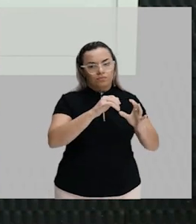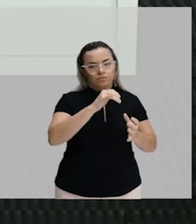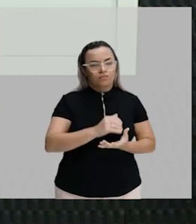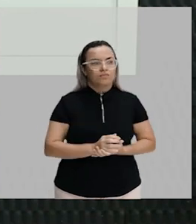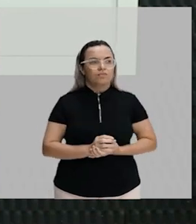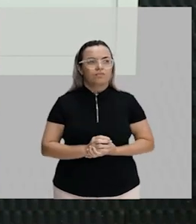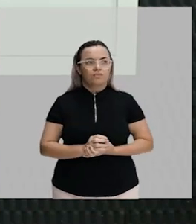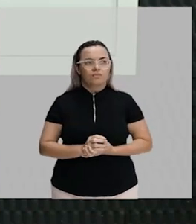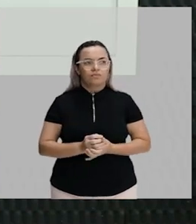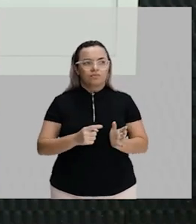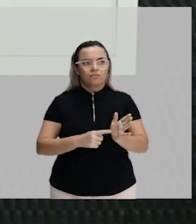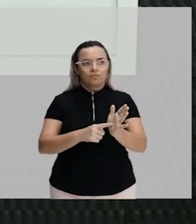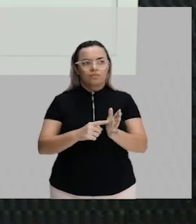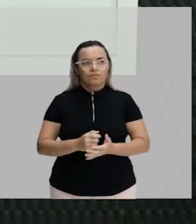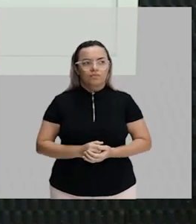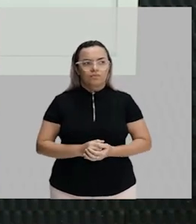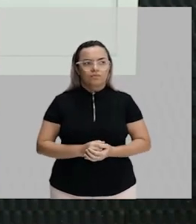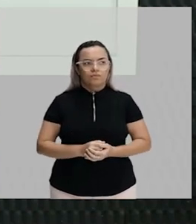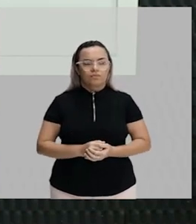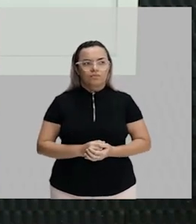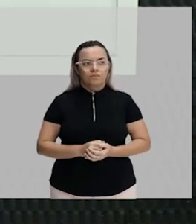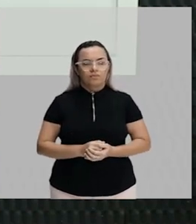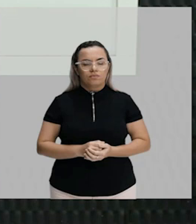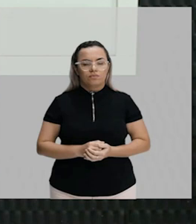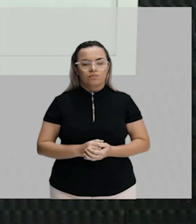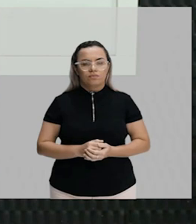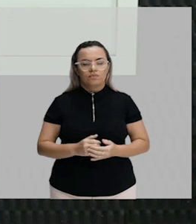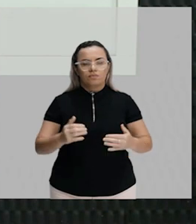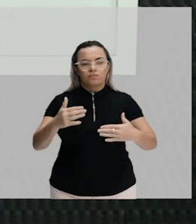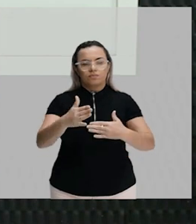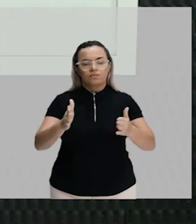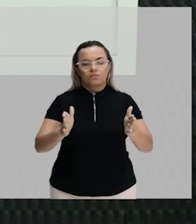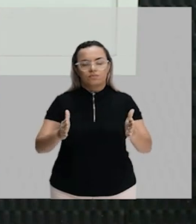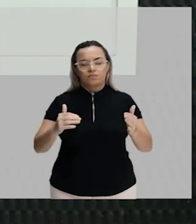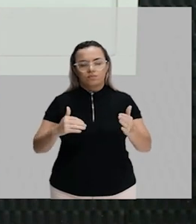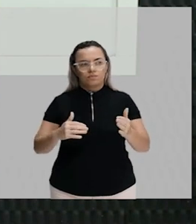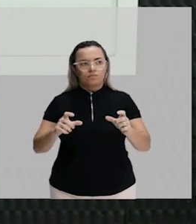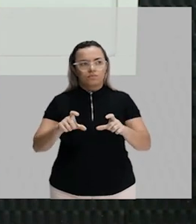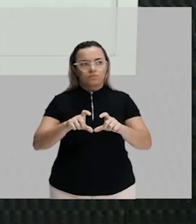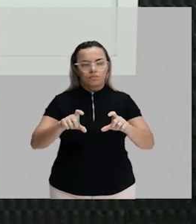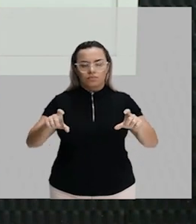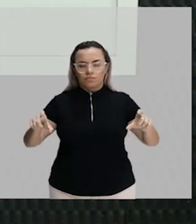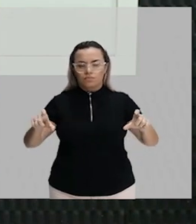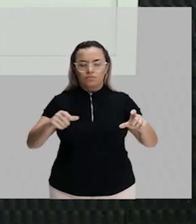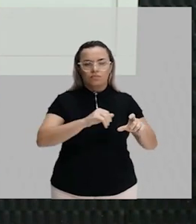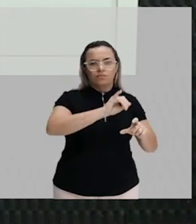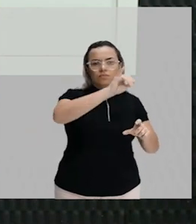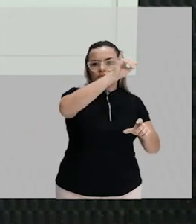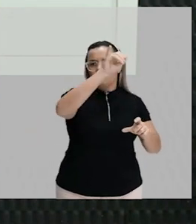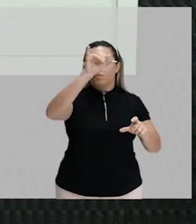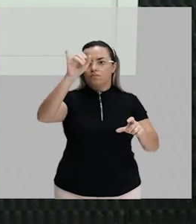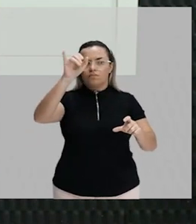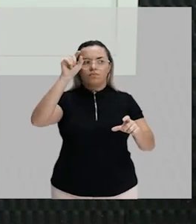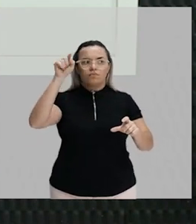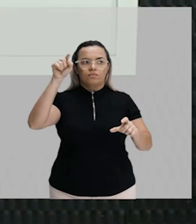certo nós temos aqui a bateriazinha e a nossa chave né essa